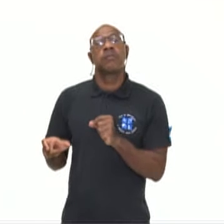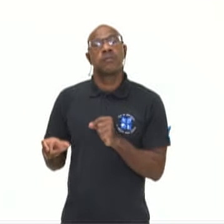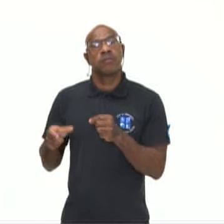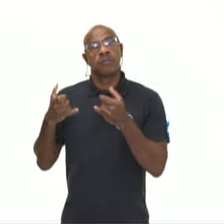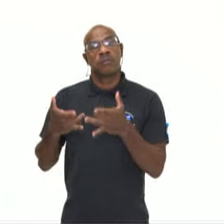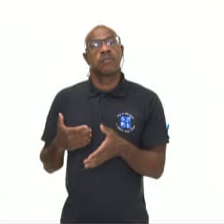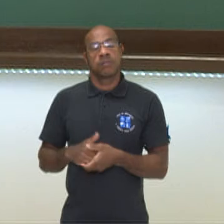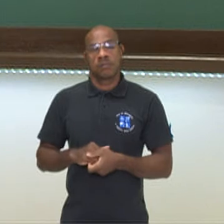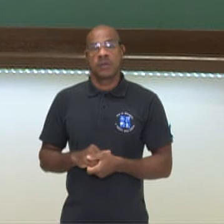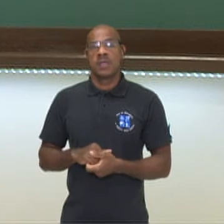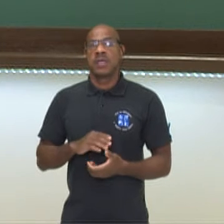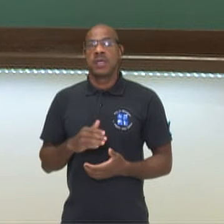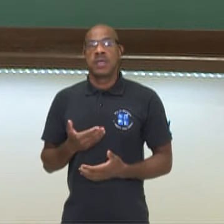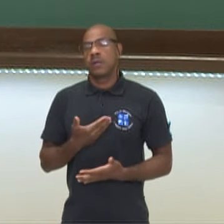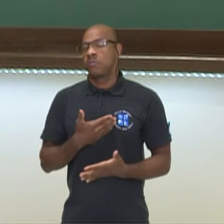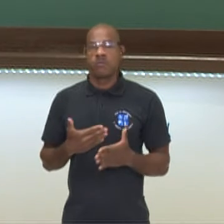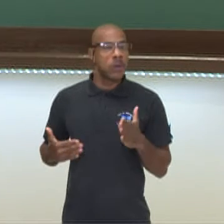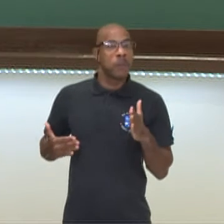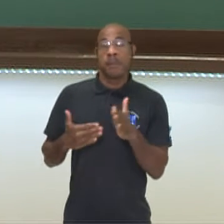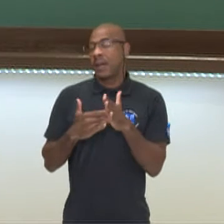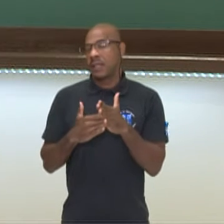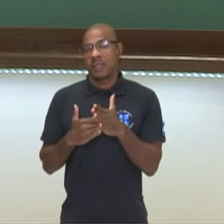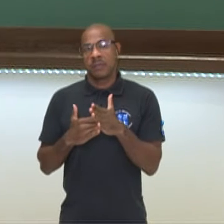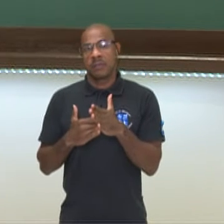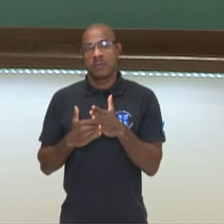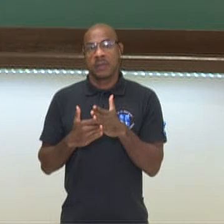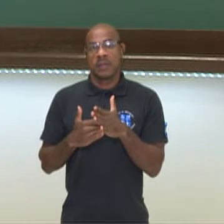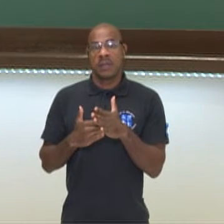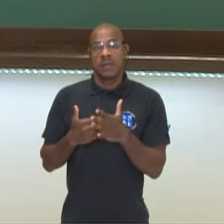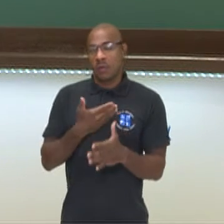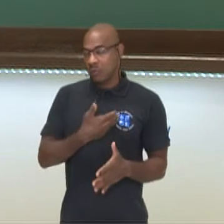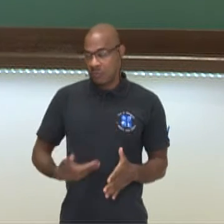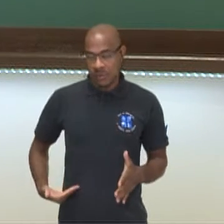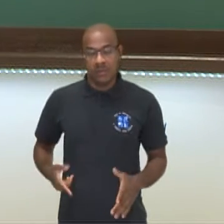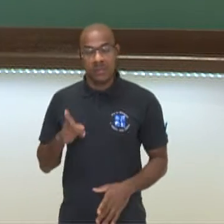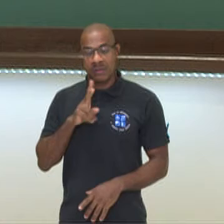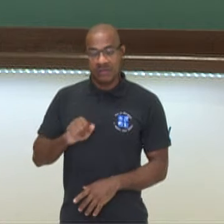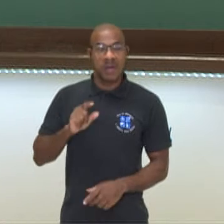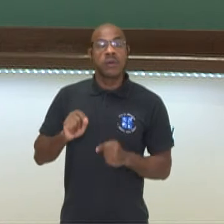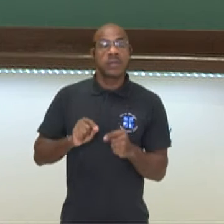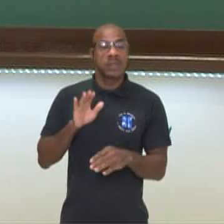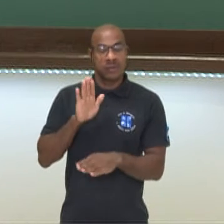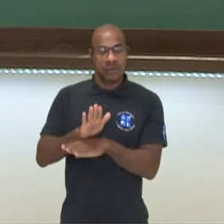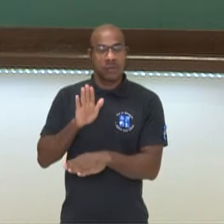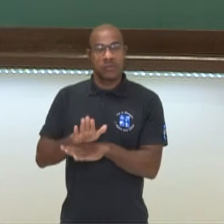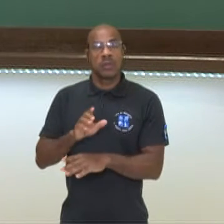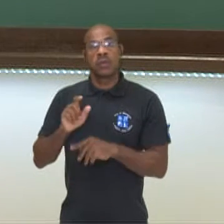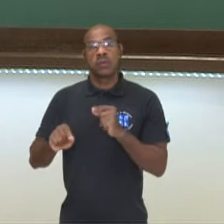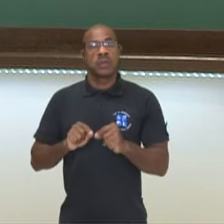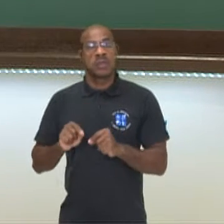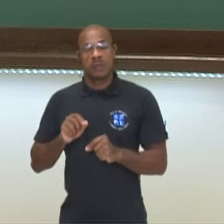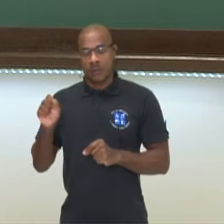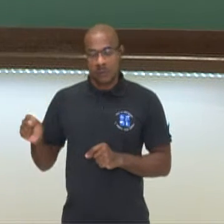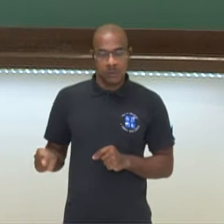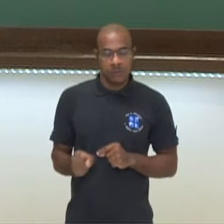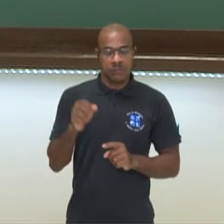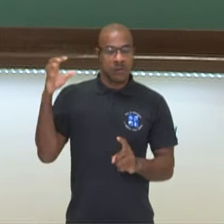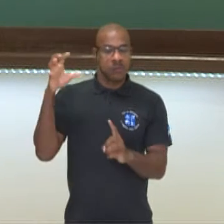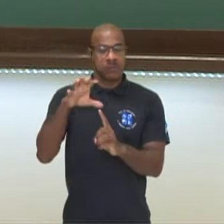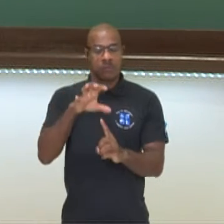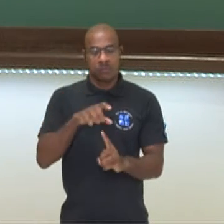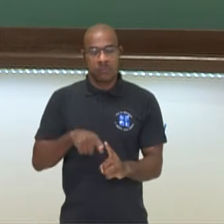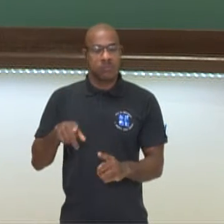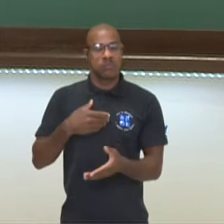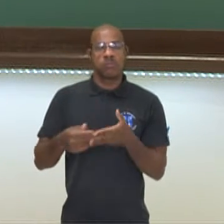de Estado máximo, porque é um Estado que vai, de fato, intervir efetivamente em qualquer